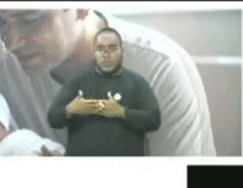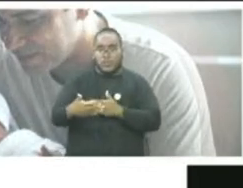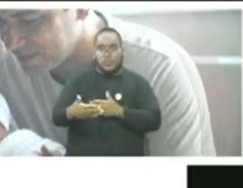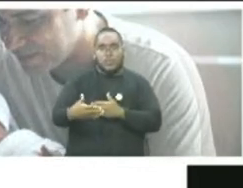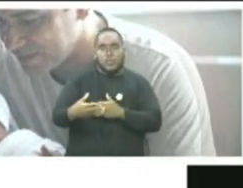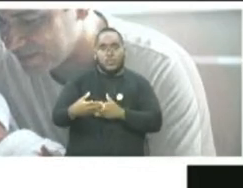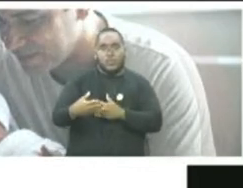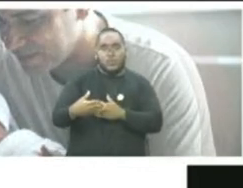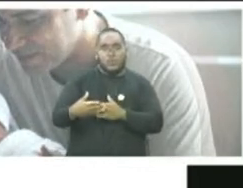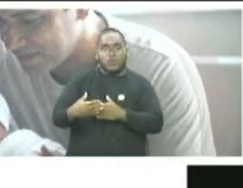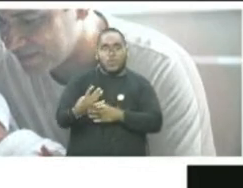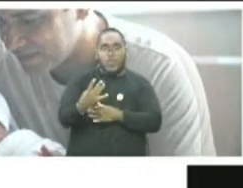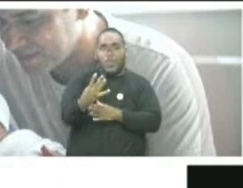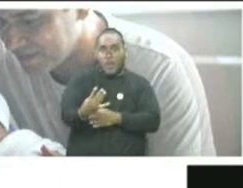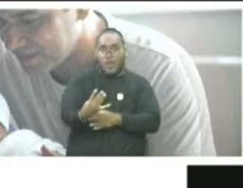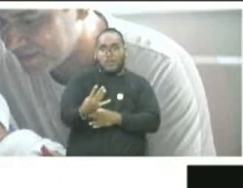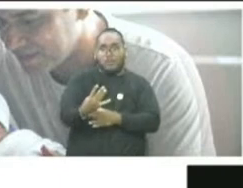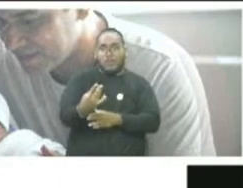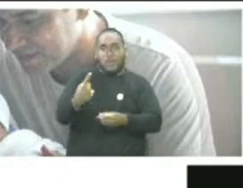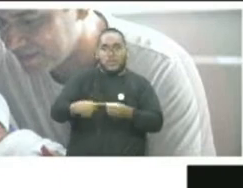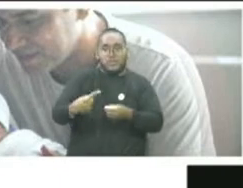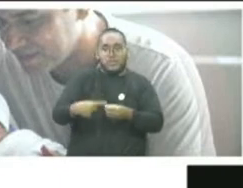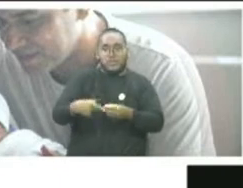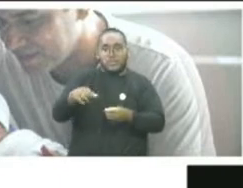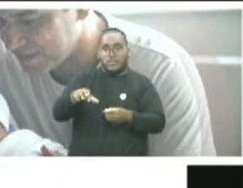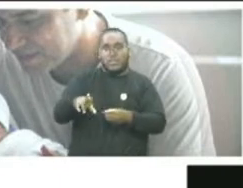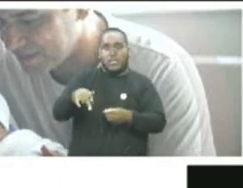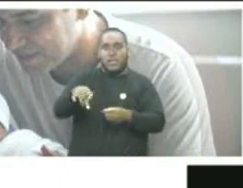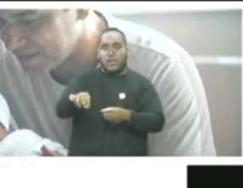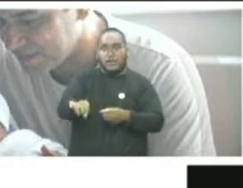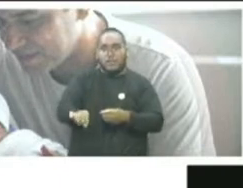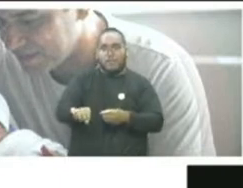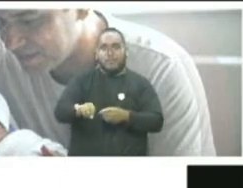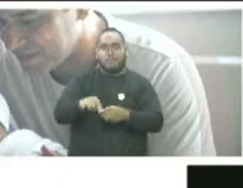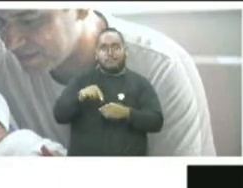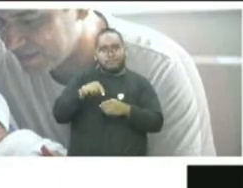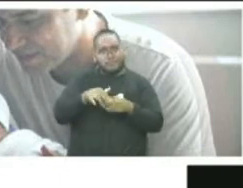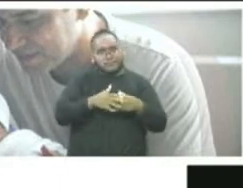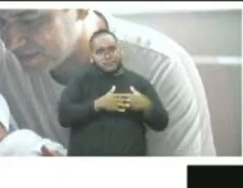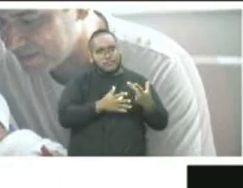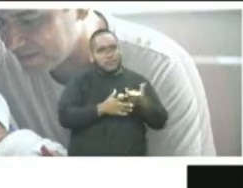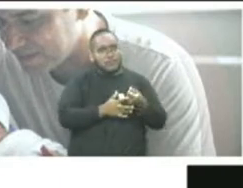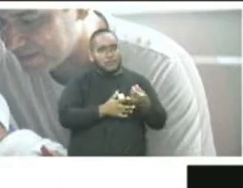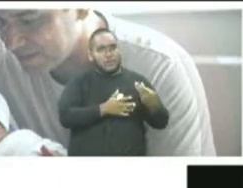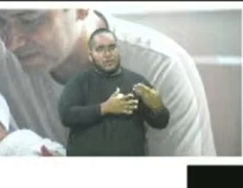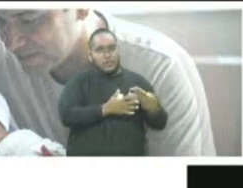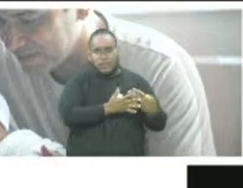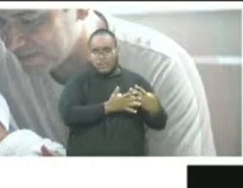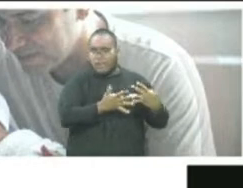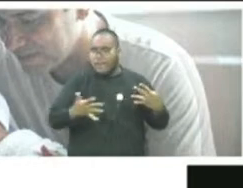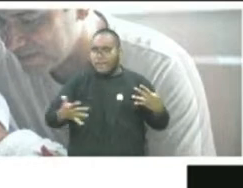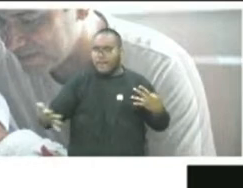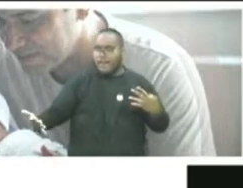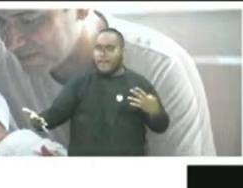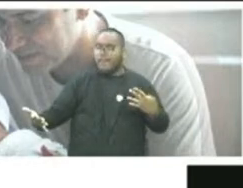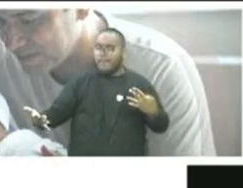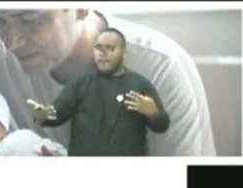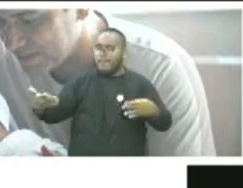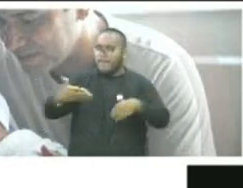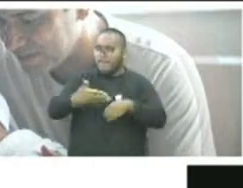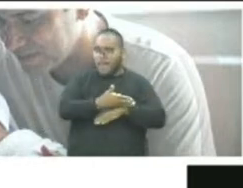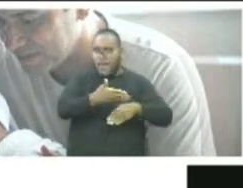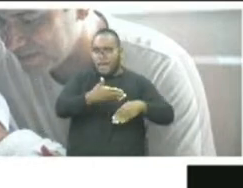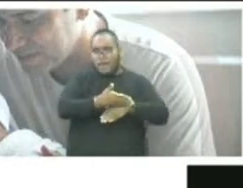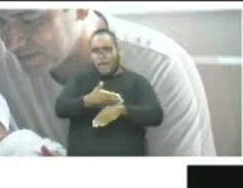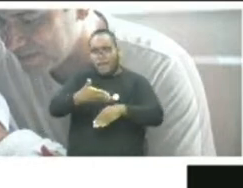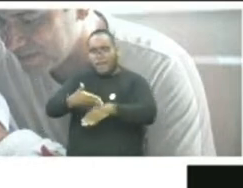E de lá para cá eu tenho estado na grande maioria desses eventos. O quinto evento